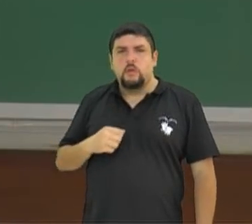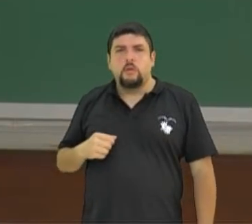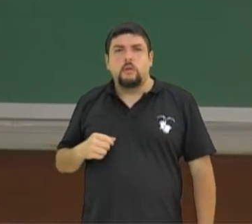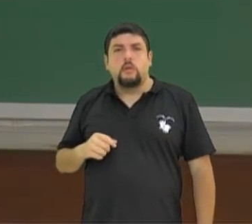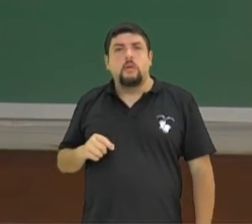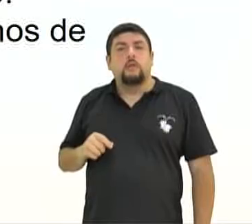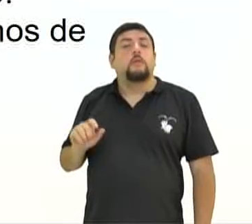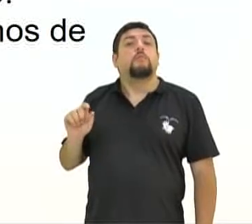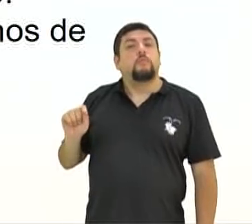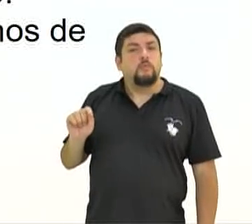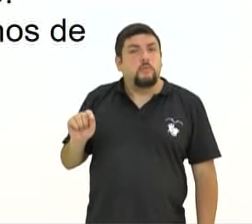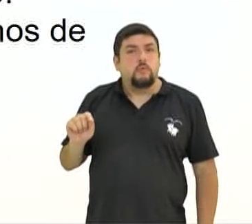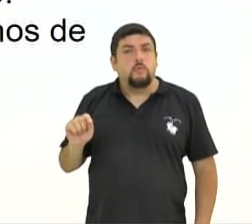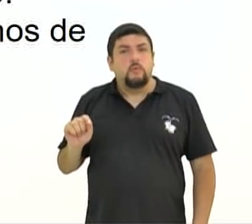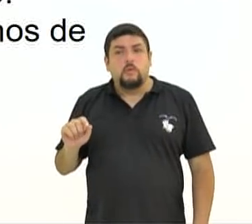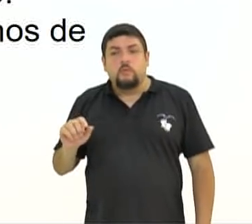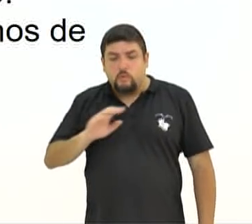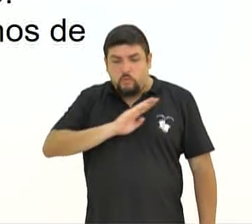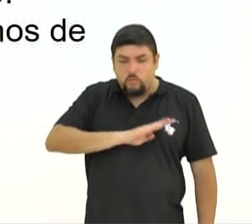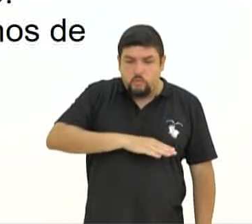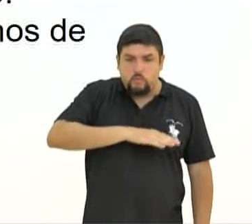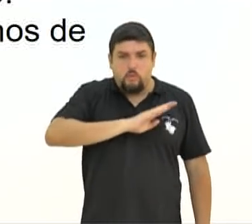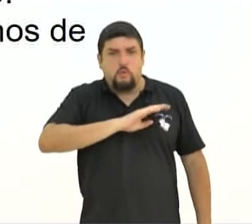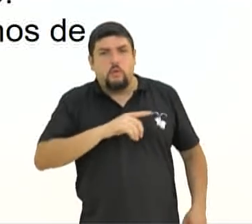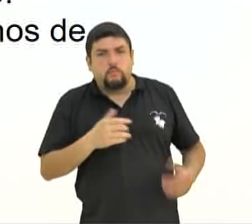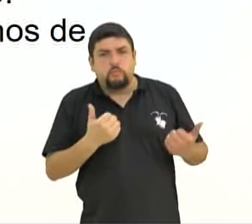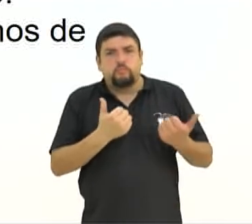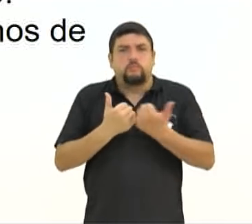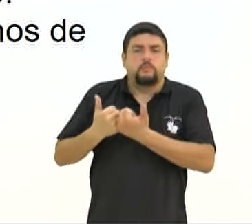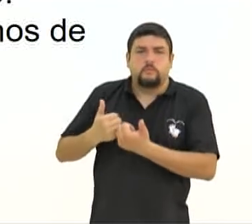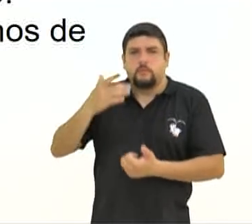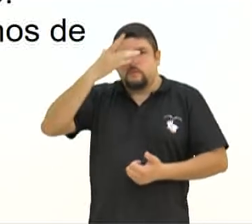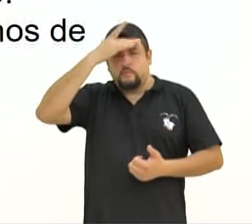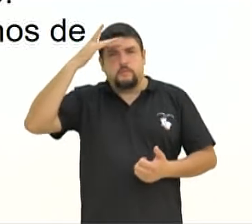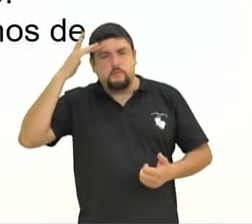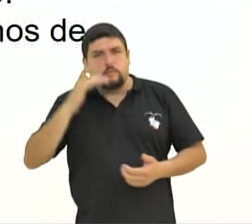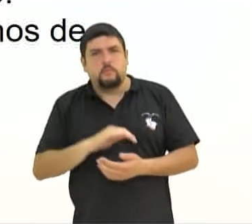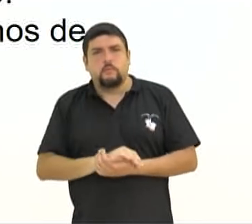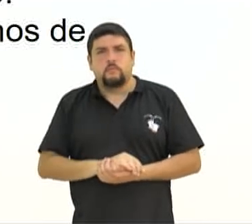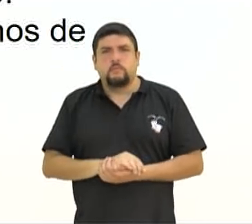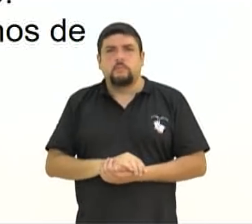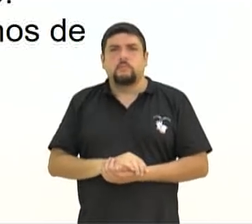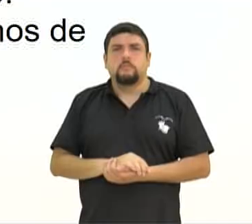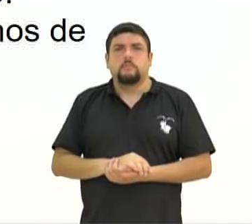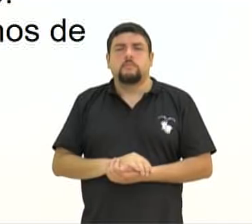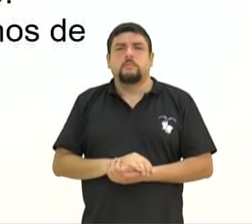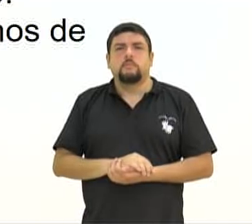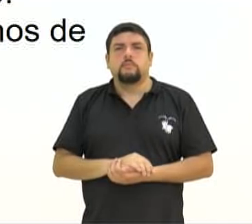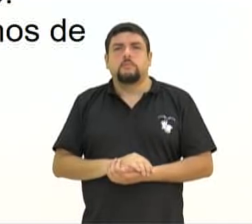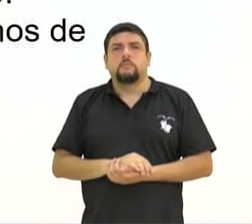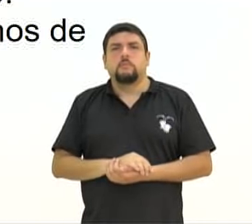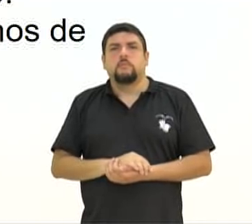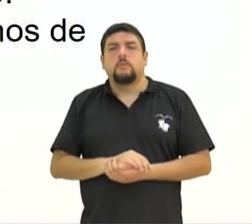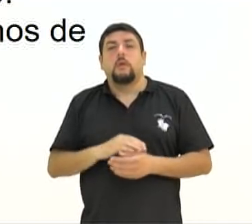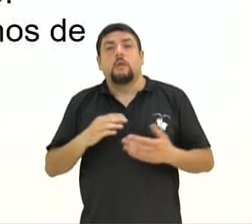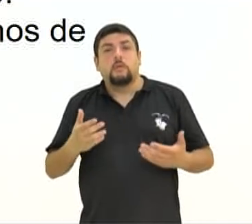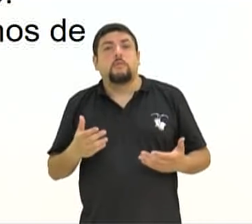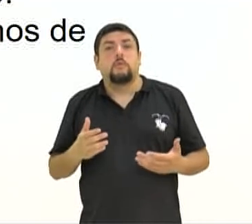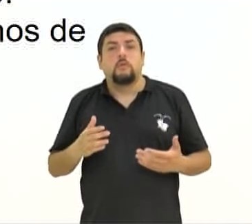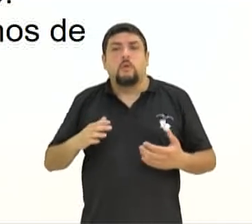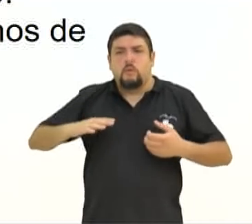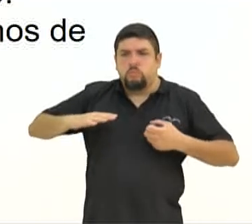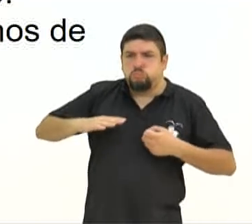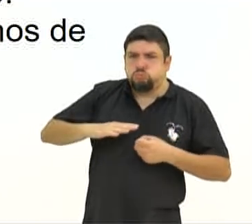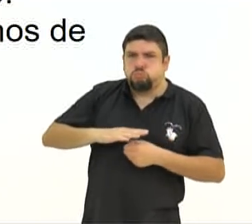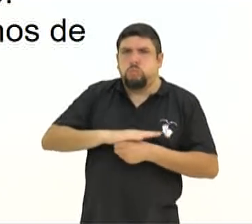com a sinestesia ali na questão do paladar, né? E cheio de maldade. Né? Então, a gente tem também cheio de maldade, até